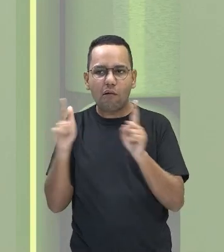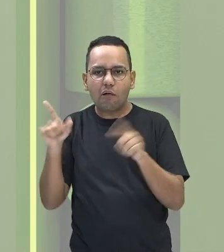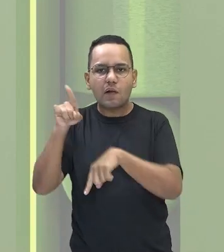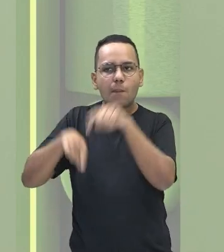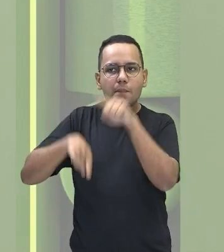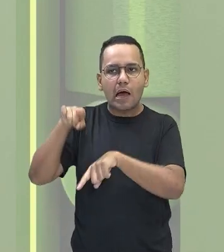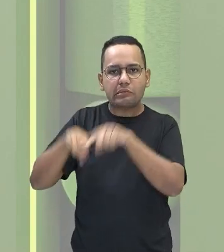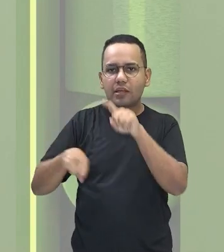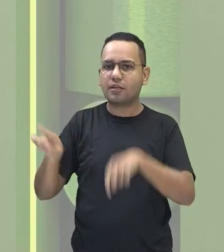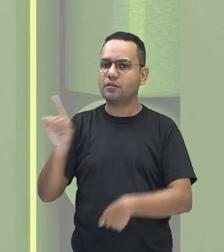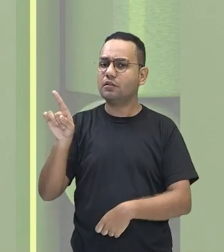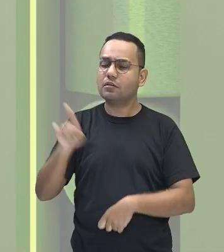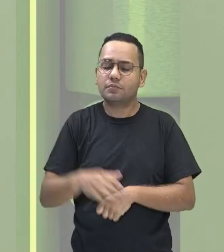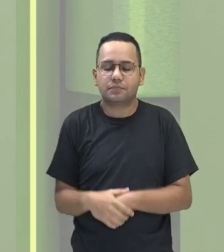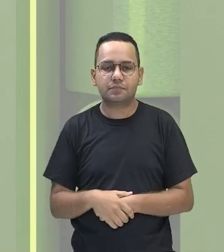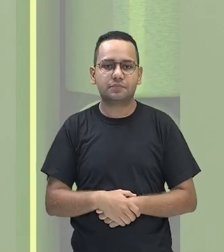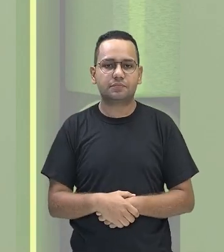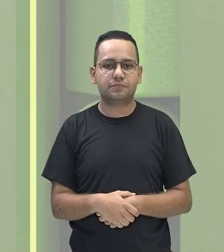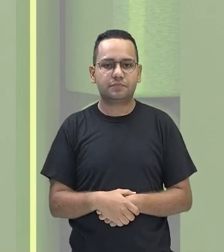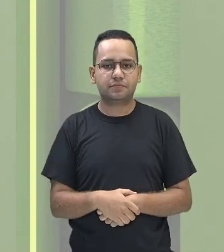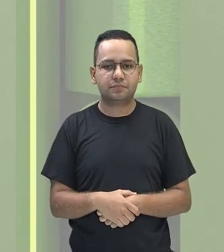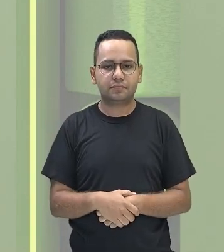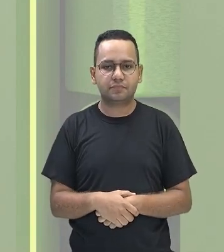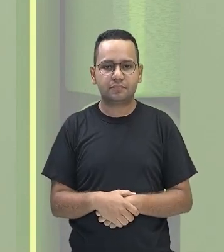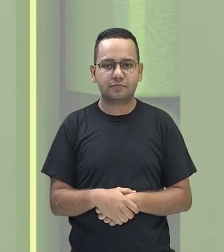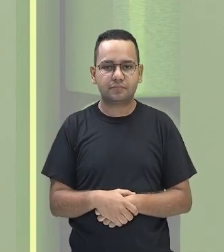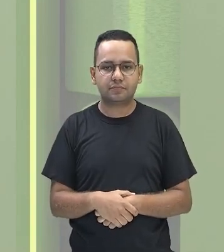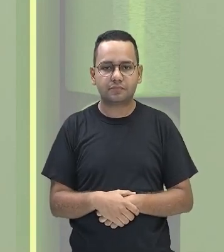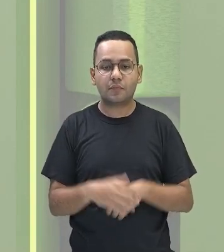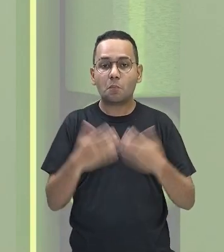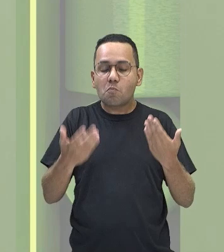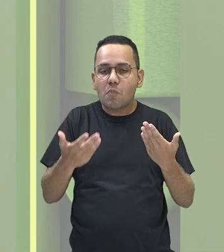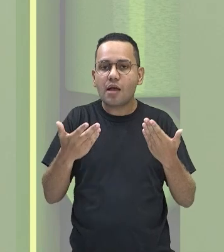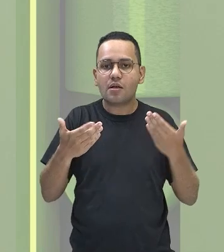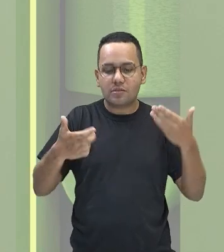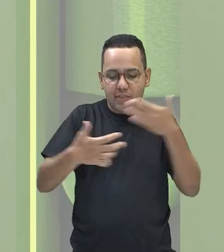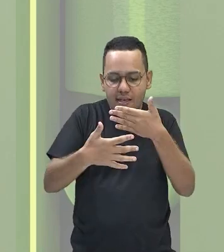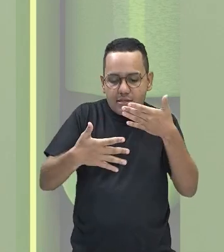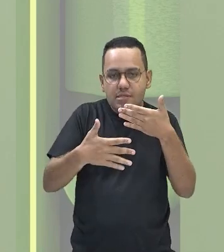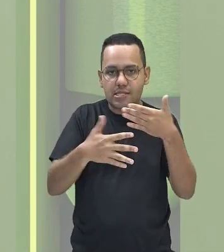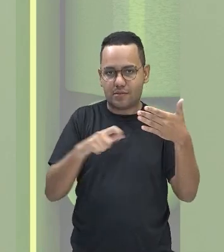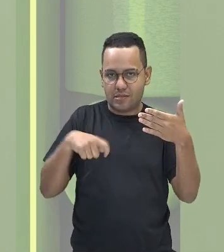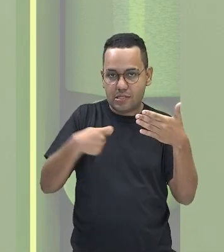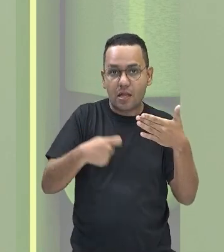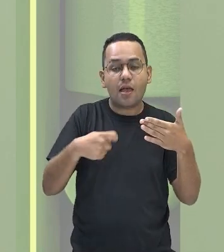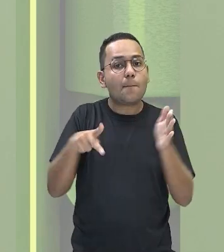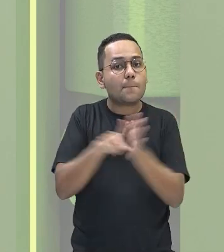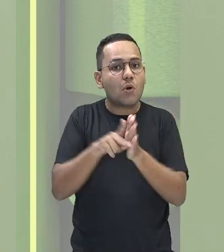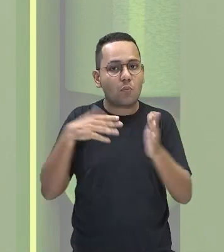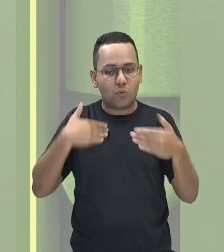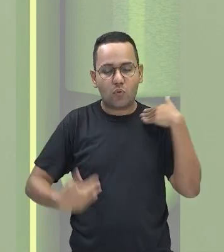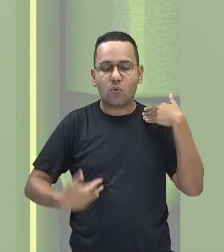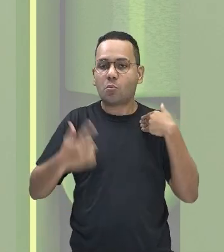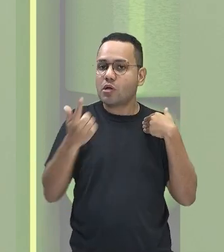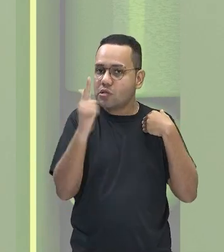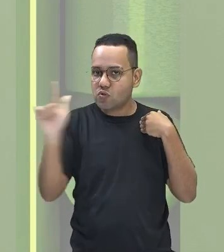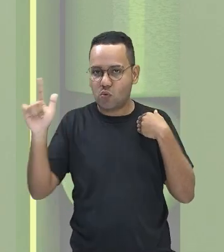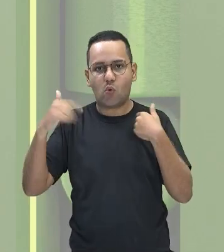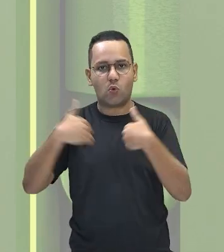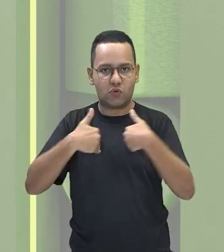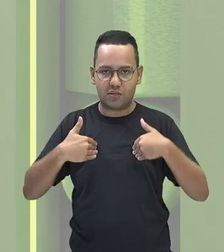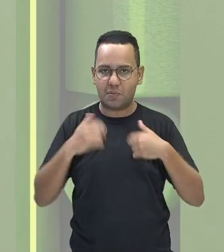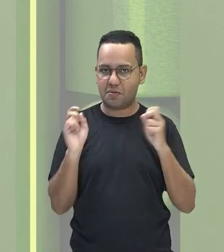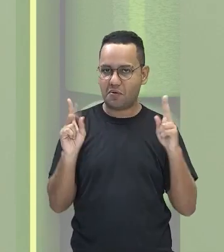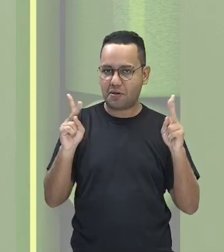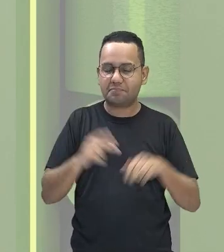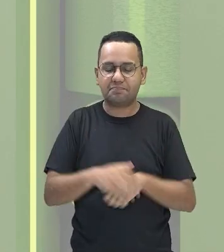material sintético, tá bom? Então, são tecidos do corpo humano e do corpo de outros animais que nós vamos falar na aula de